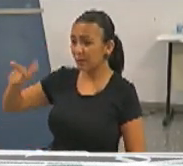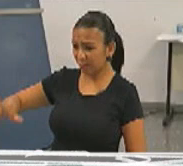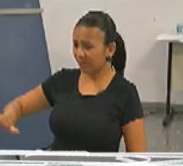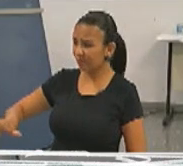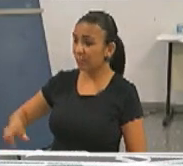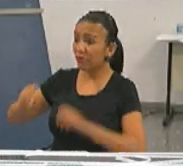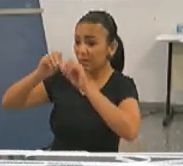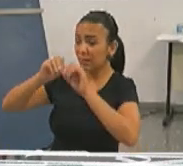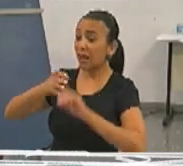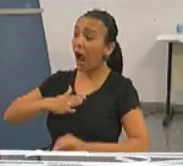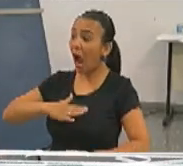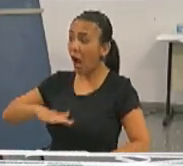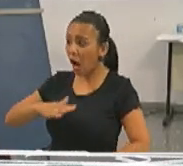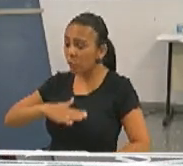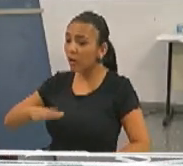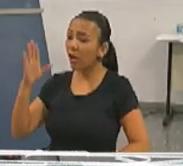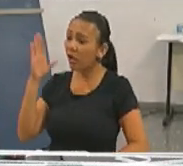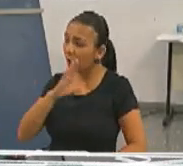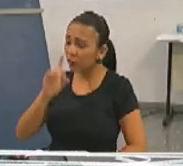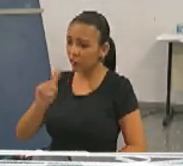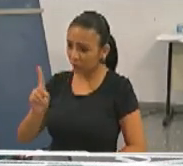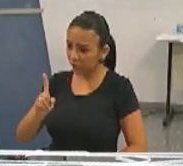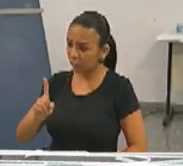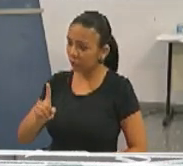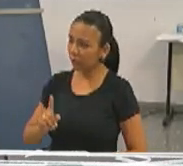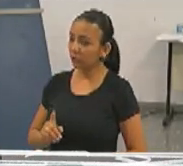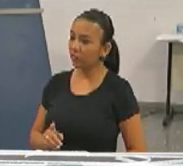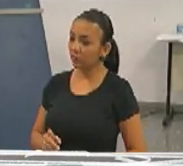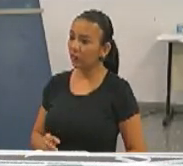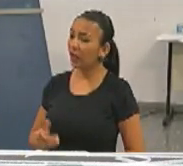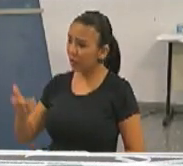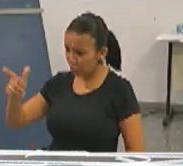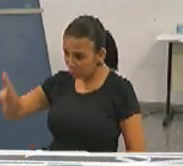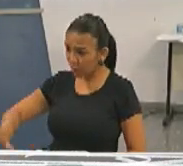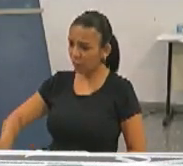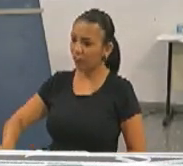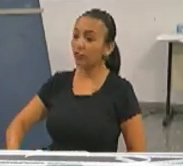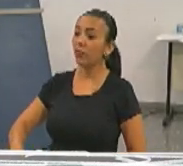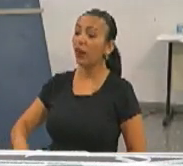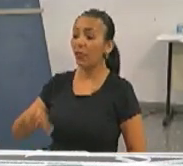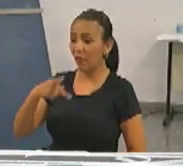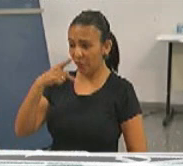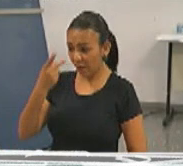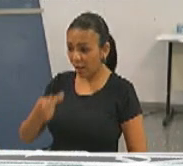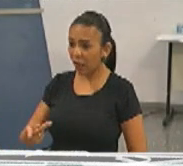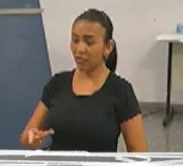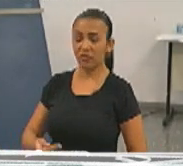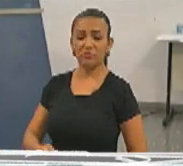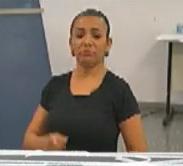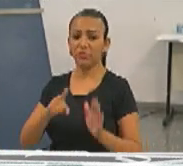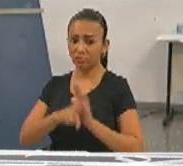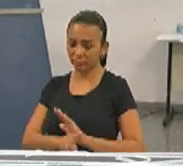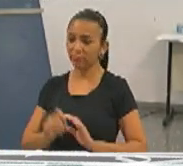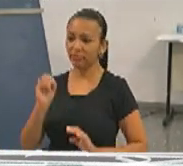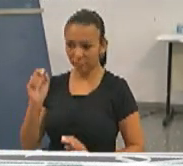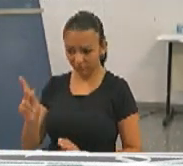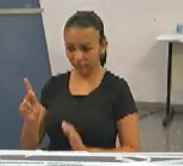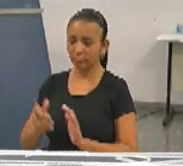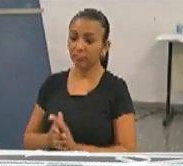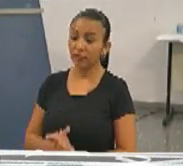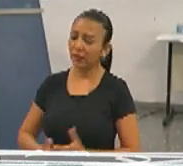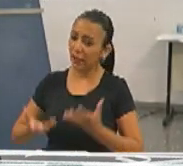um pouco mais pausada, talvez. Eu vou lhe dar um minuto novamente para repor a pergunta. Obrigado. Ok.